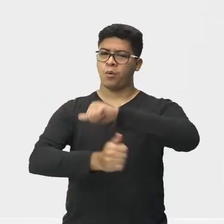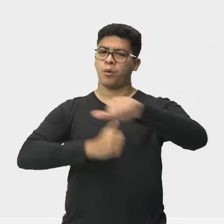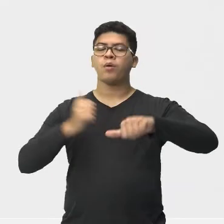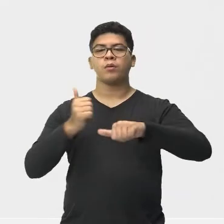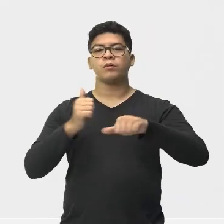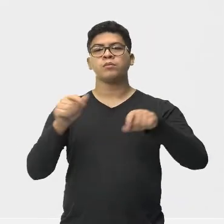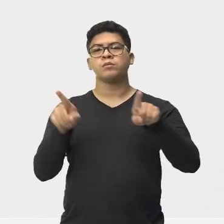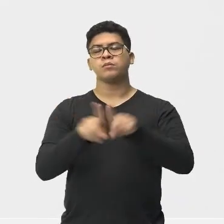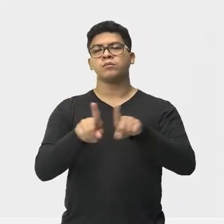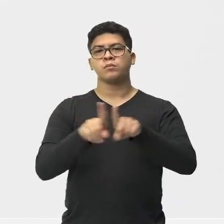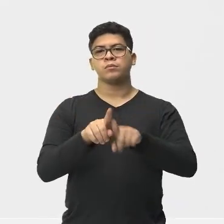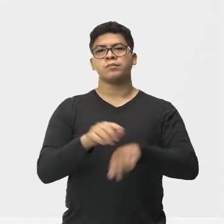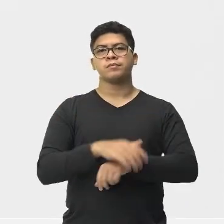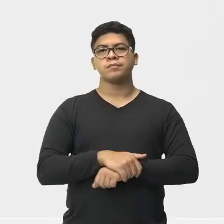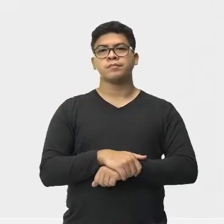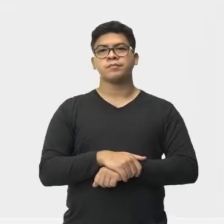pronome